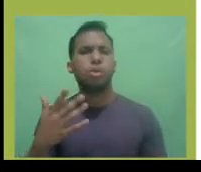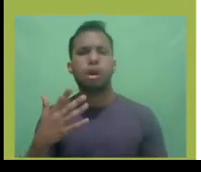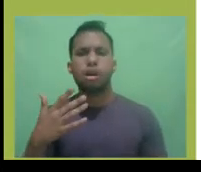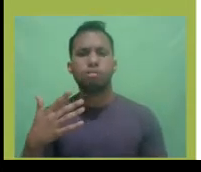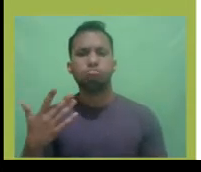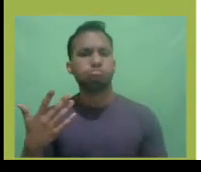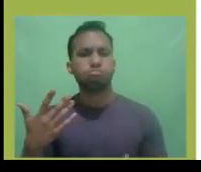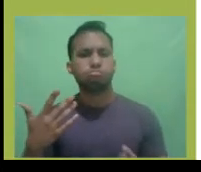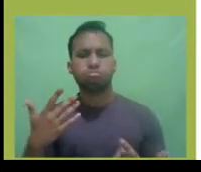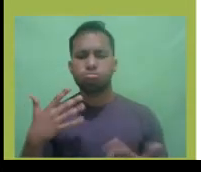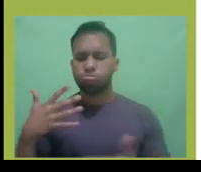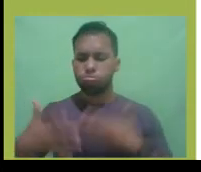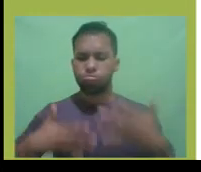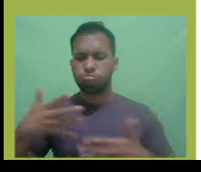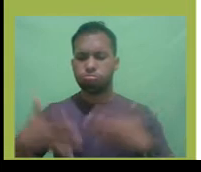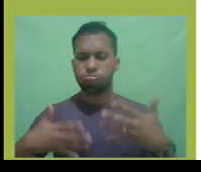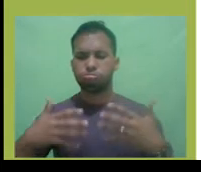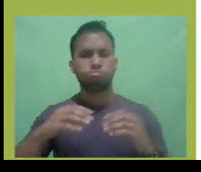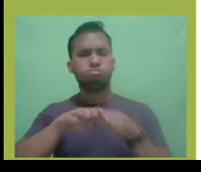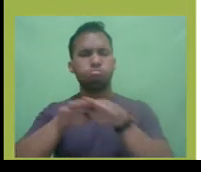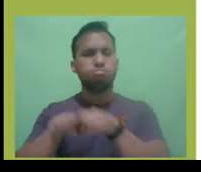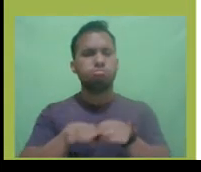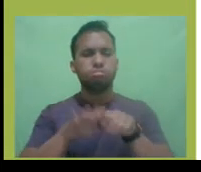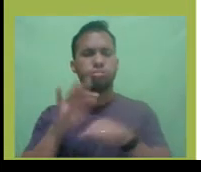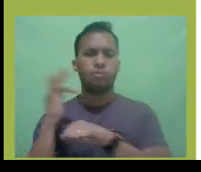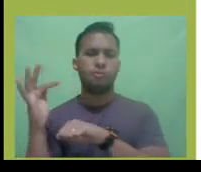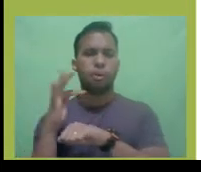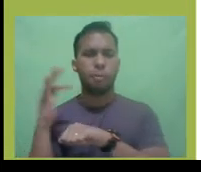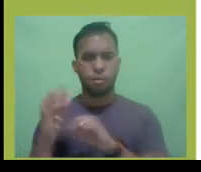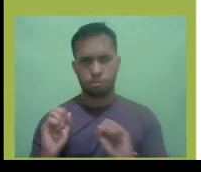uma linguagem mais formal, ok?